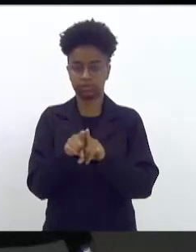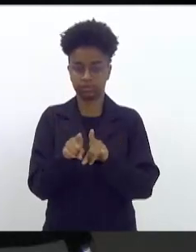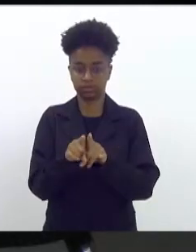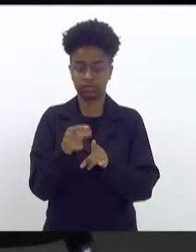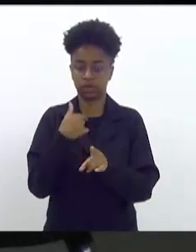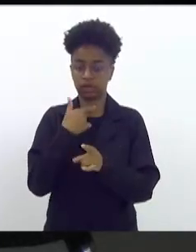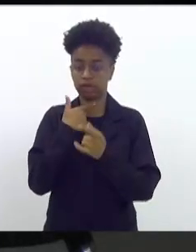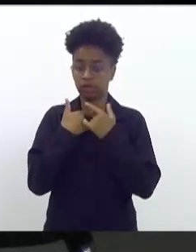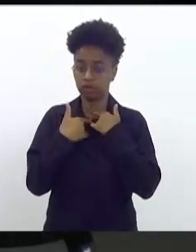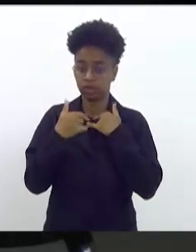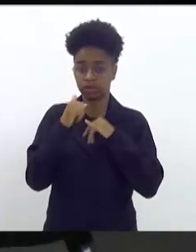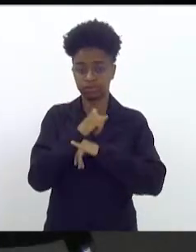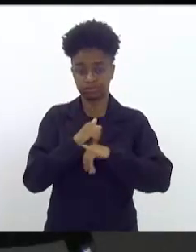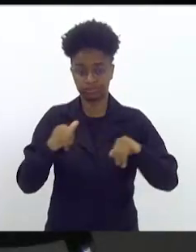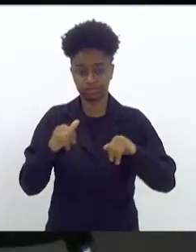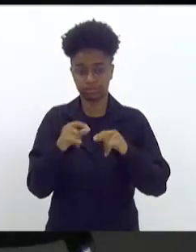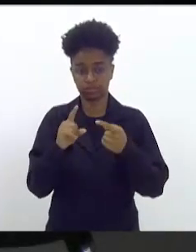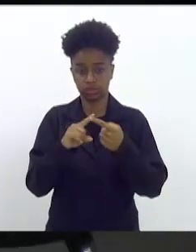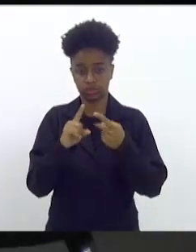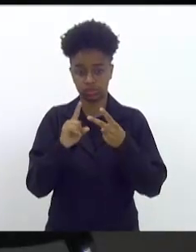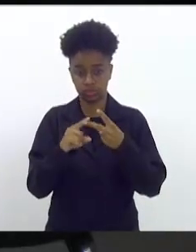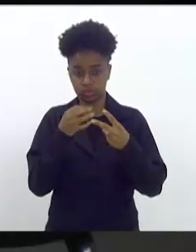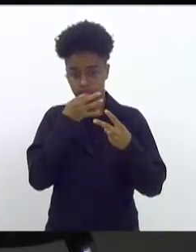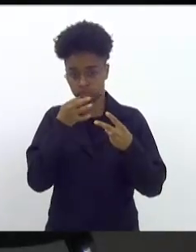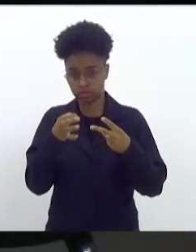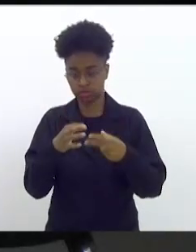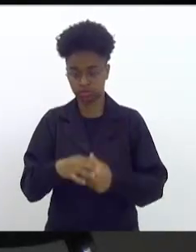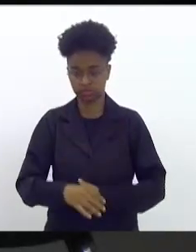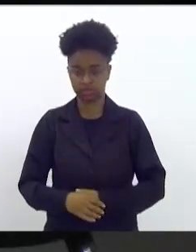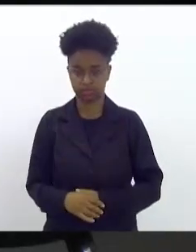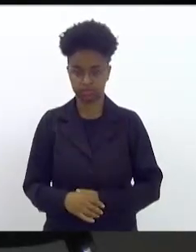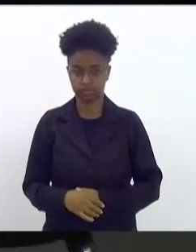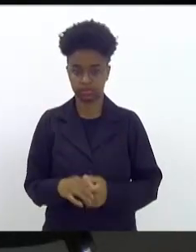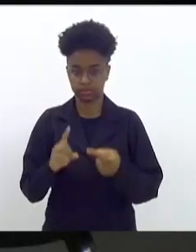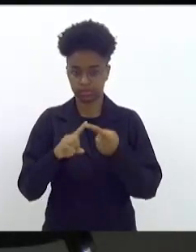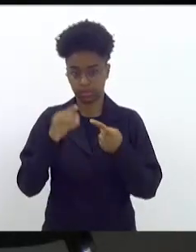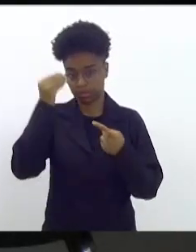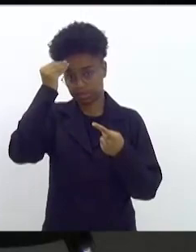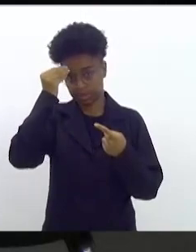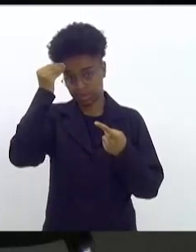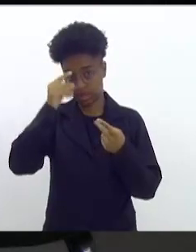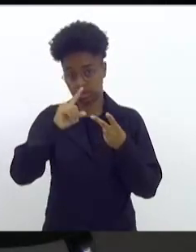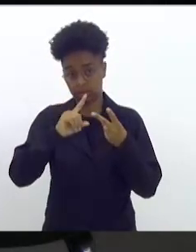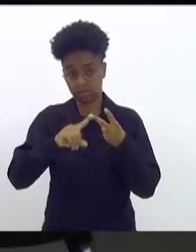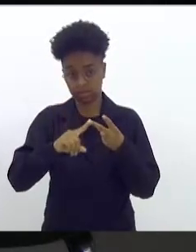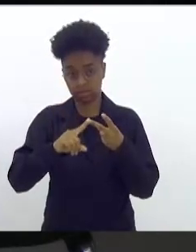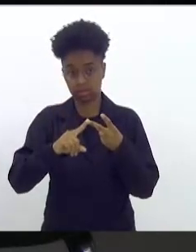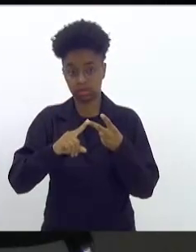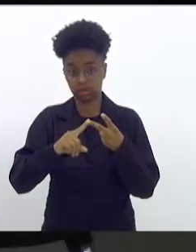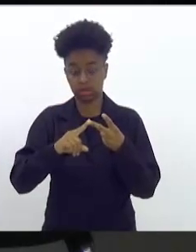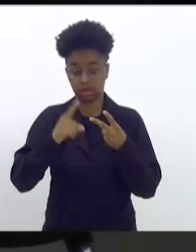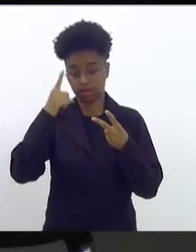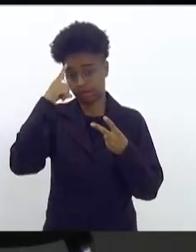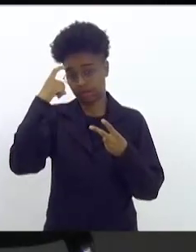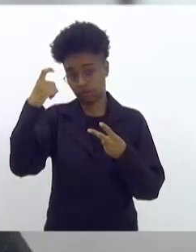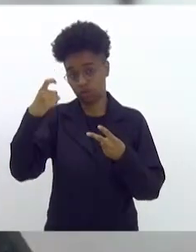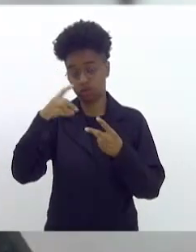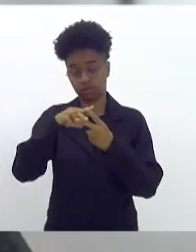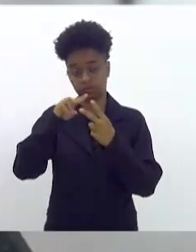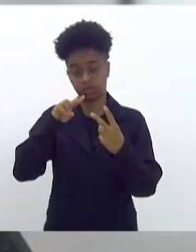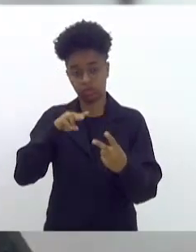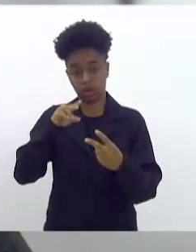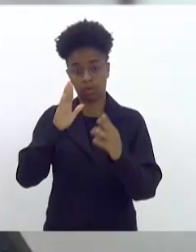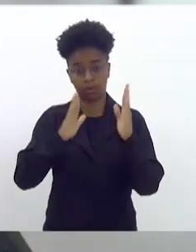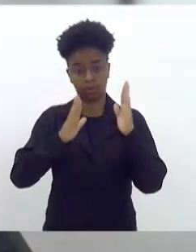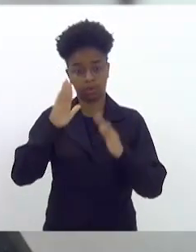deixar preliminarmente essas 2 sugestões, né, da psiquiatra e da violência virtual eleitoral de gênero. Muito